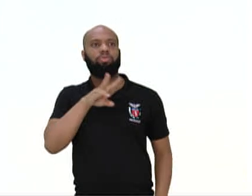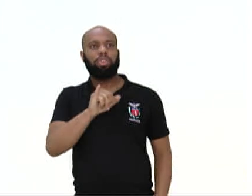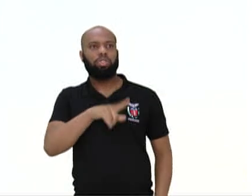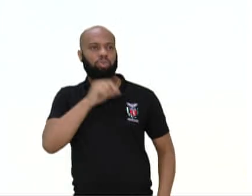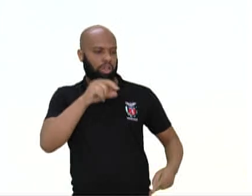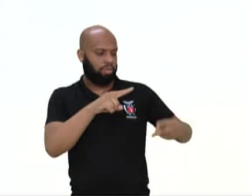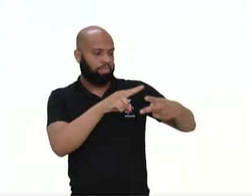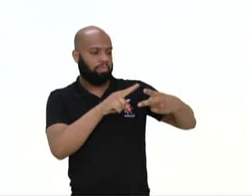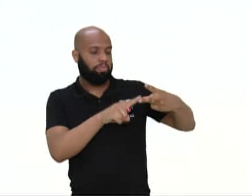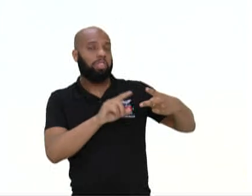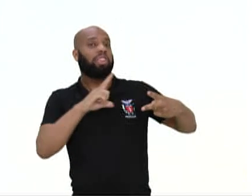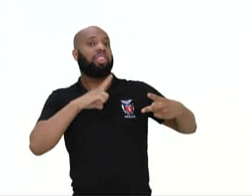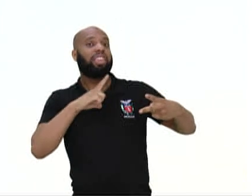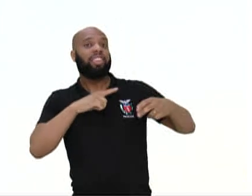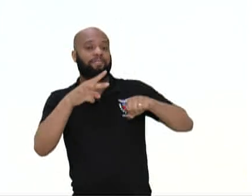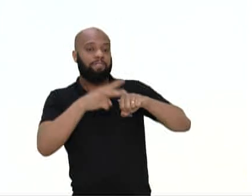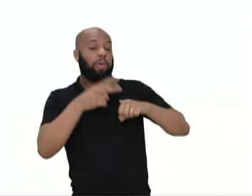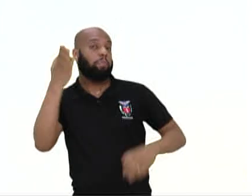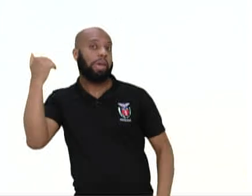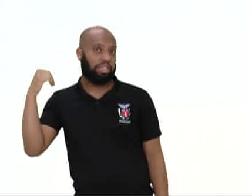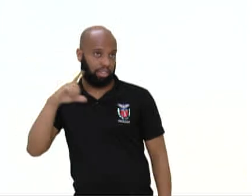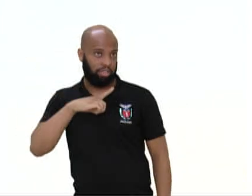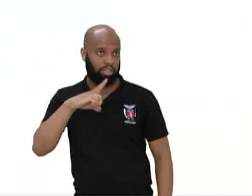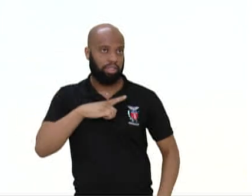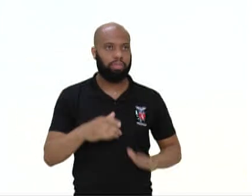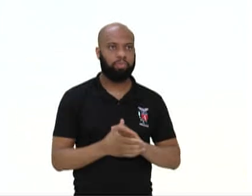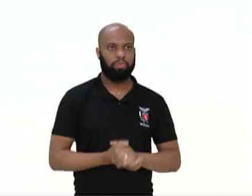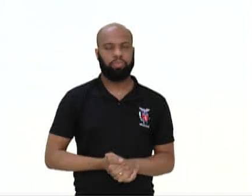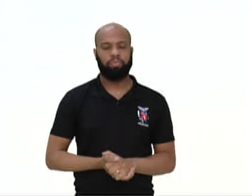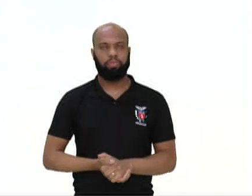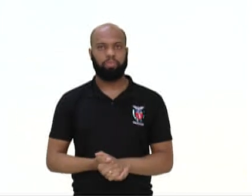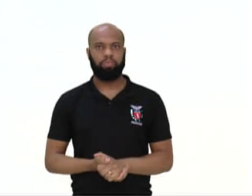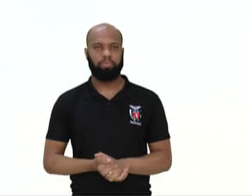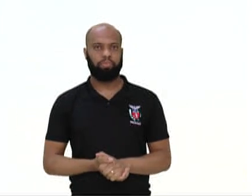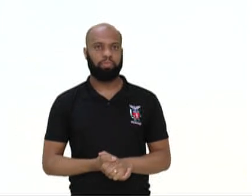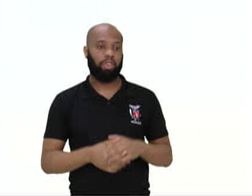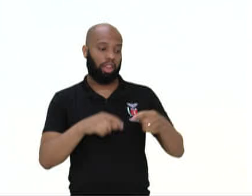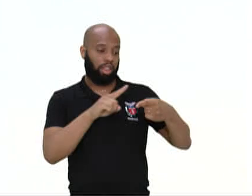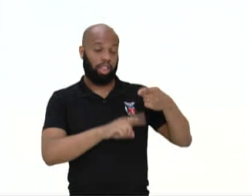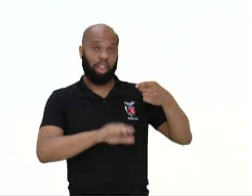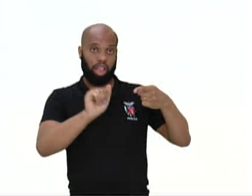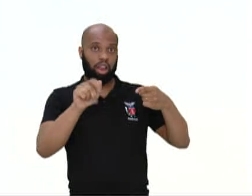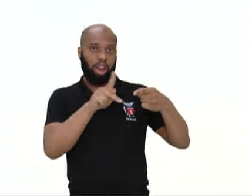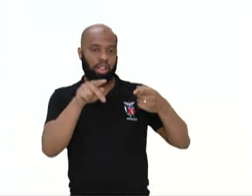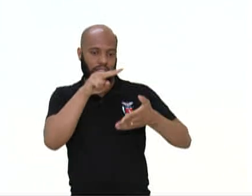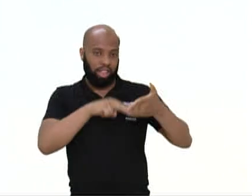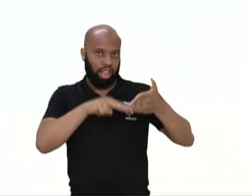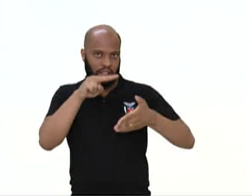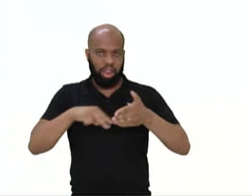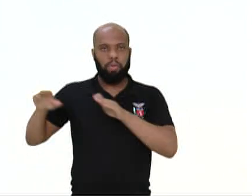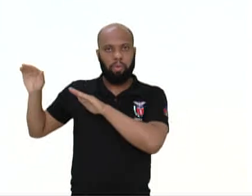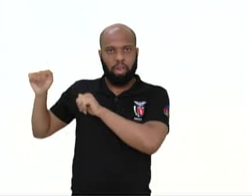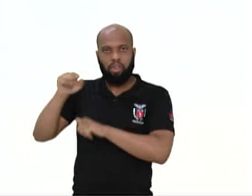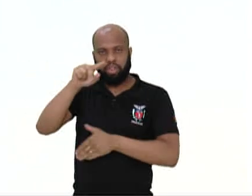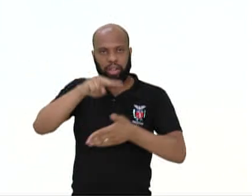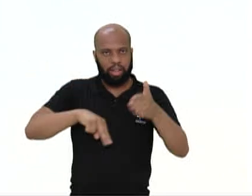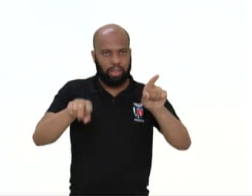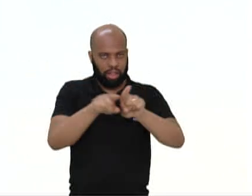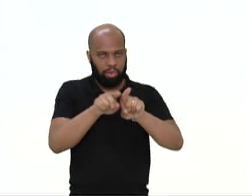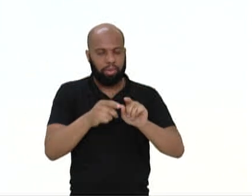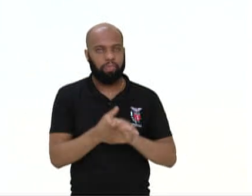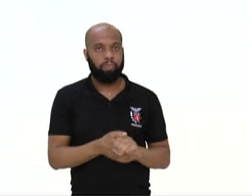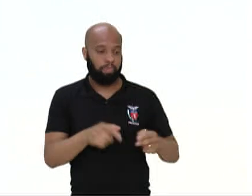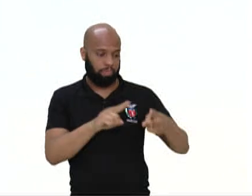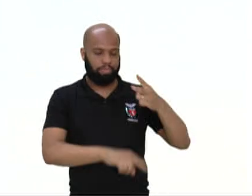qual dessas alternativas está no passado. Letra A. La muerte era la muerte de los otros. Letra